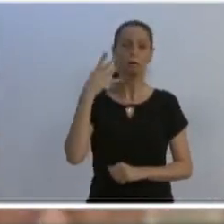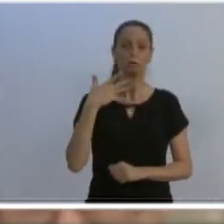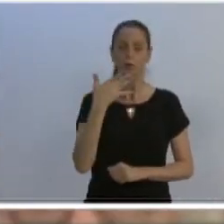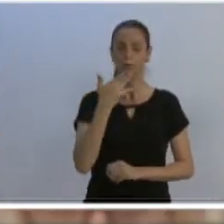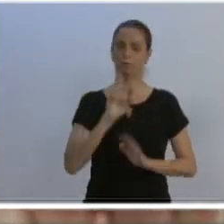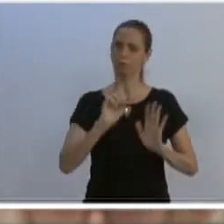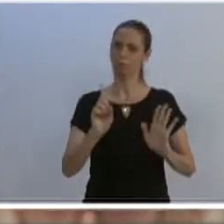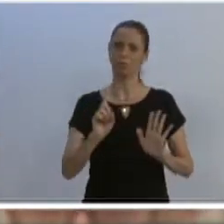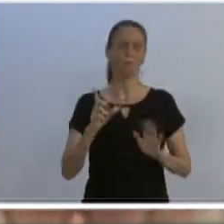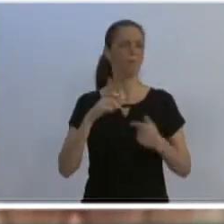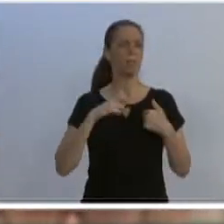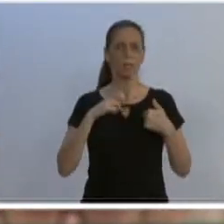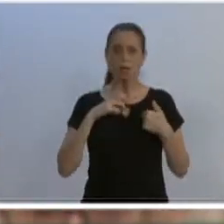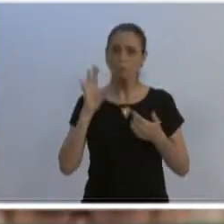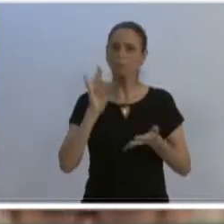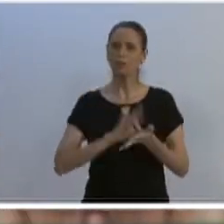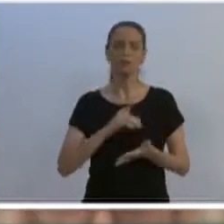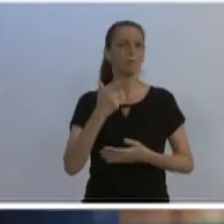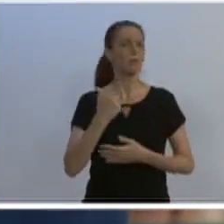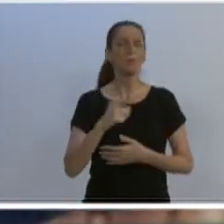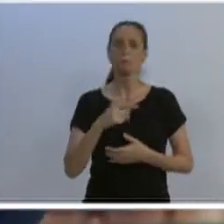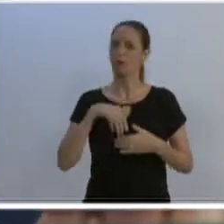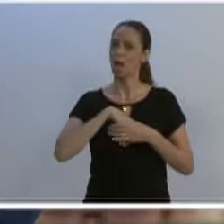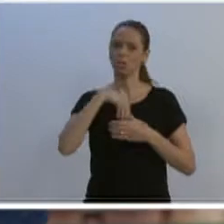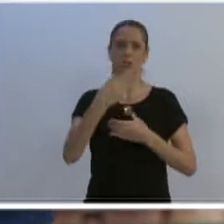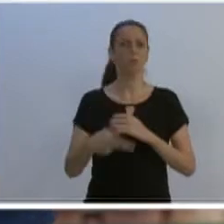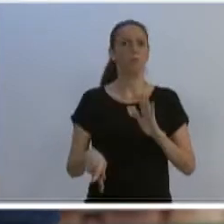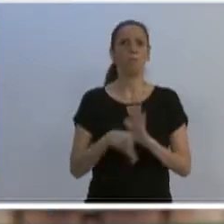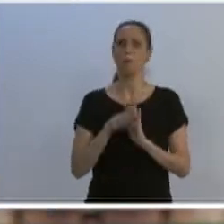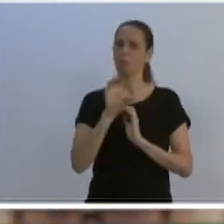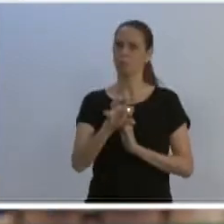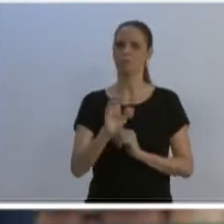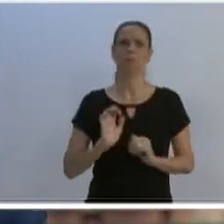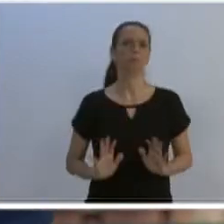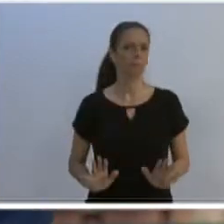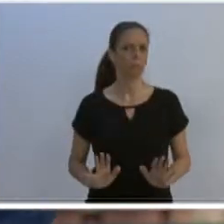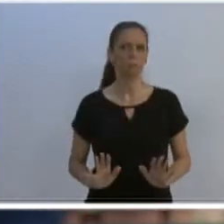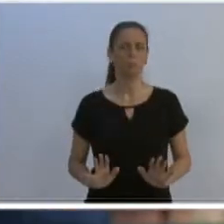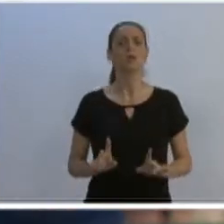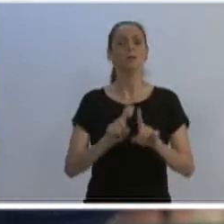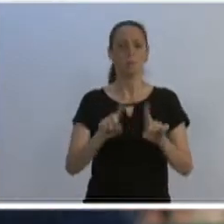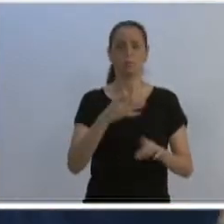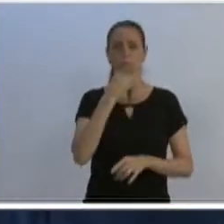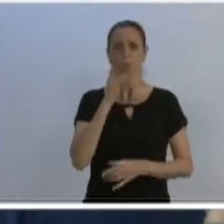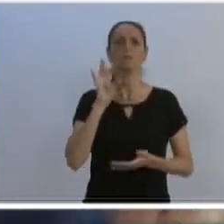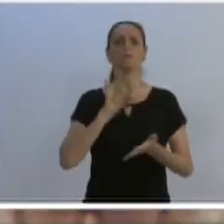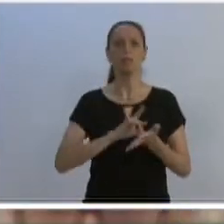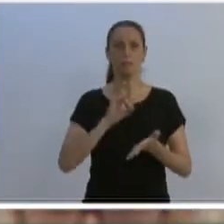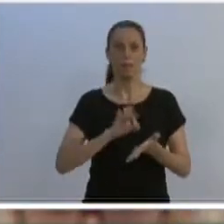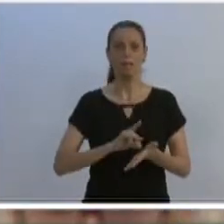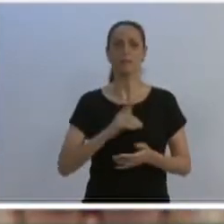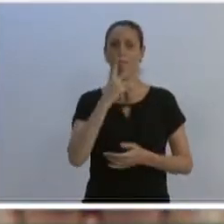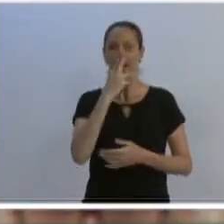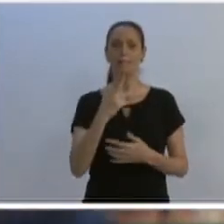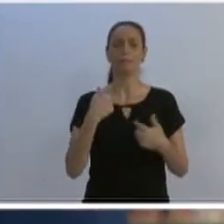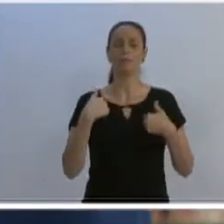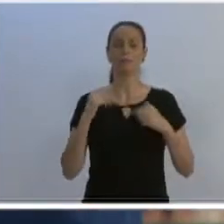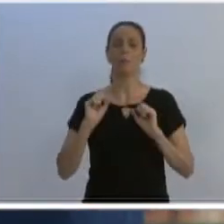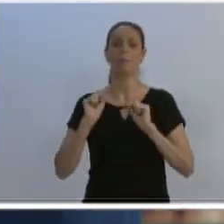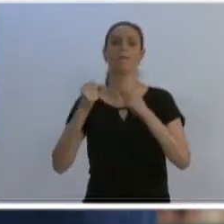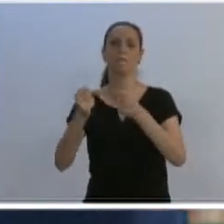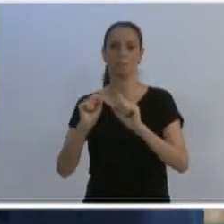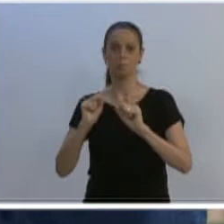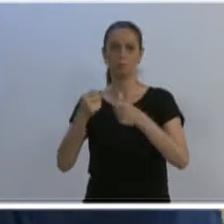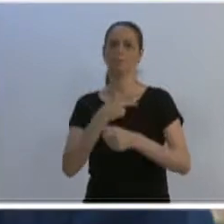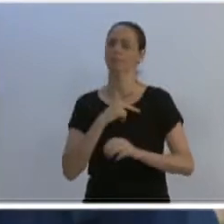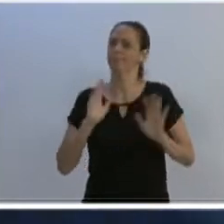tomo atitudes aqui populistas e demagógicas, não. E acho, sobretudo, que essa é a dificuldade de quem não fica defendendo cegamente um lado. Mas a gente tem